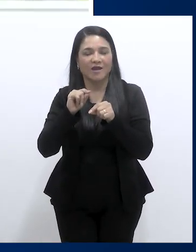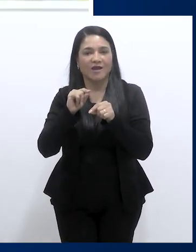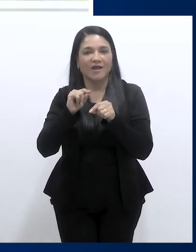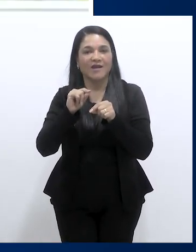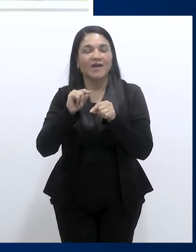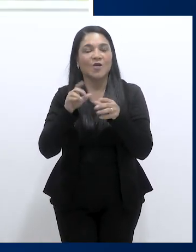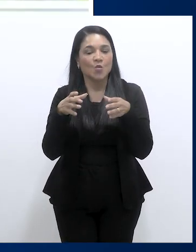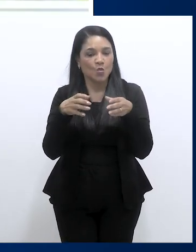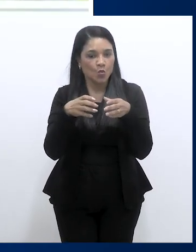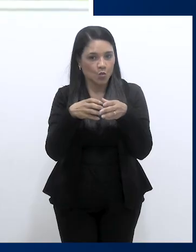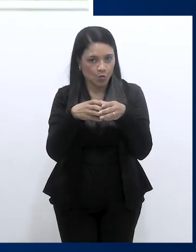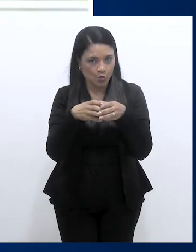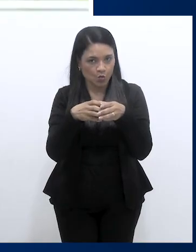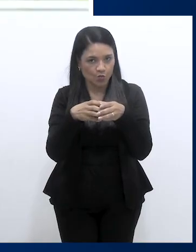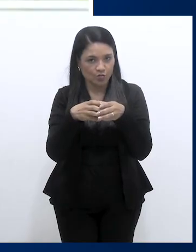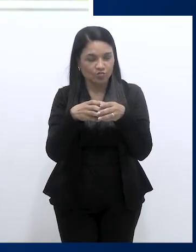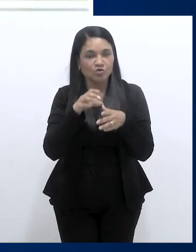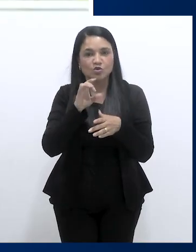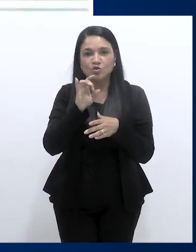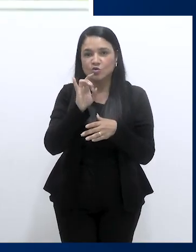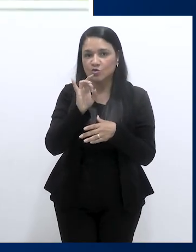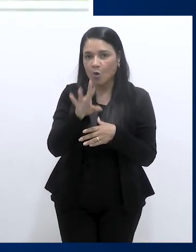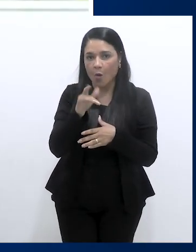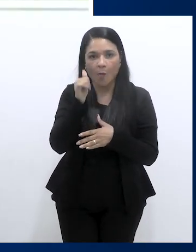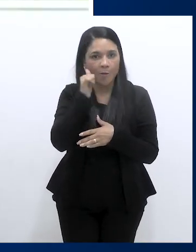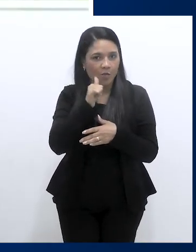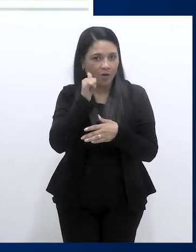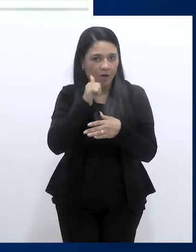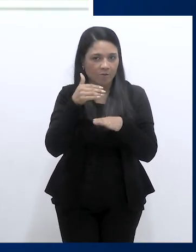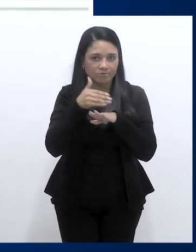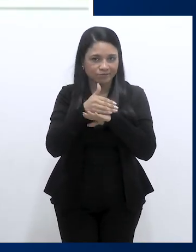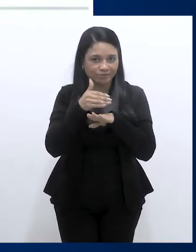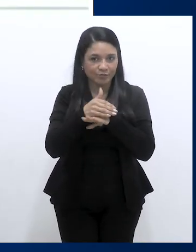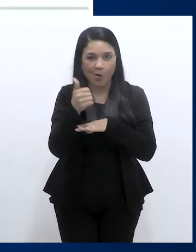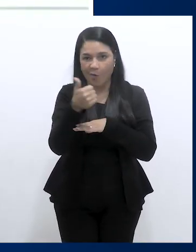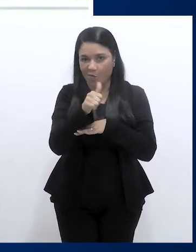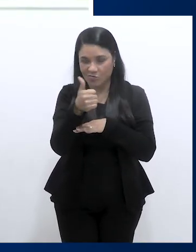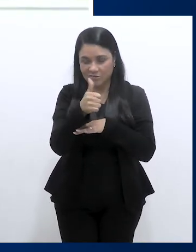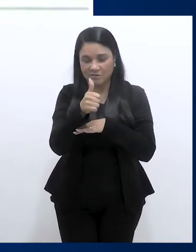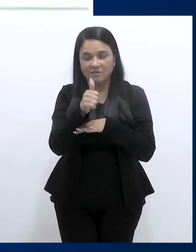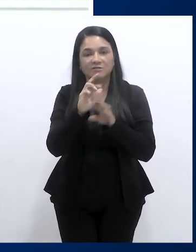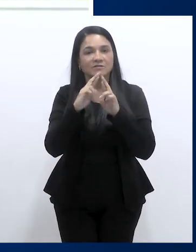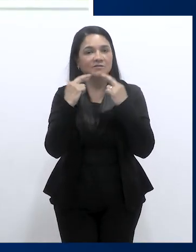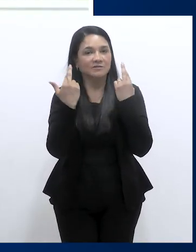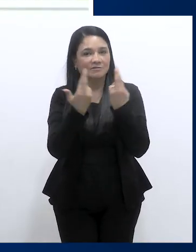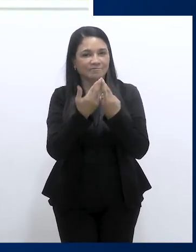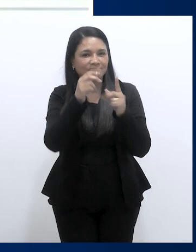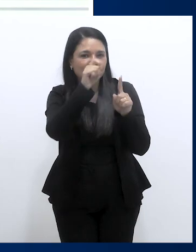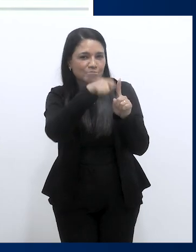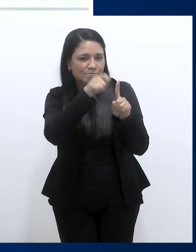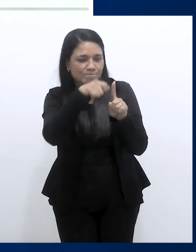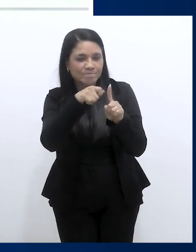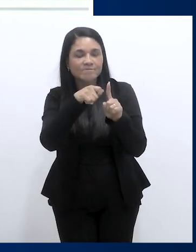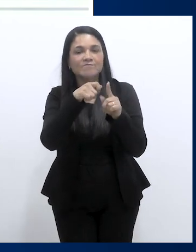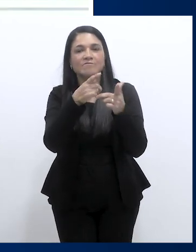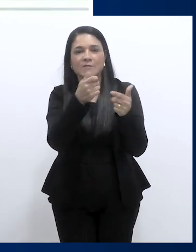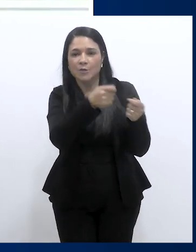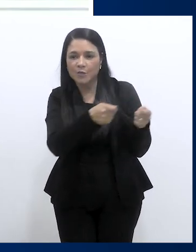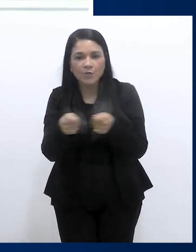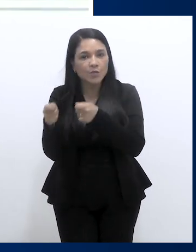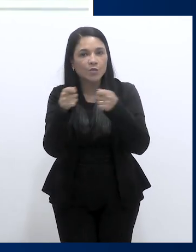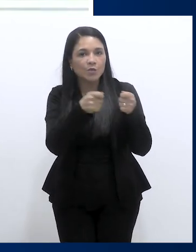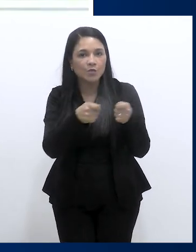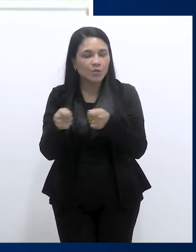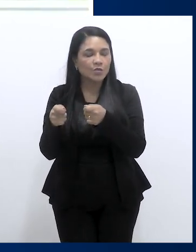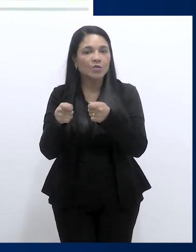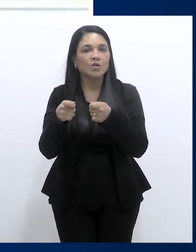de ser um grupo fechado, só de mulheres, e que se reúnem mensalmente